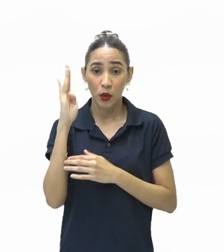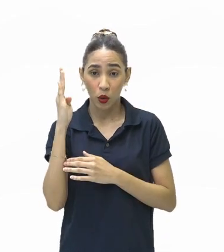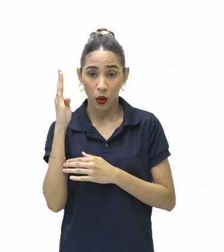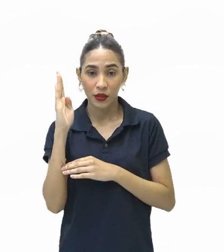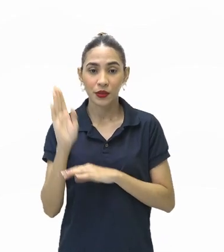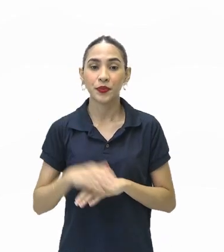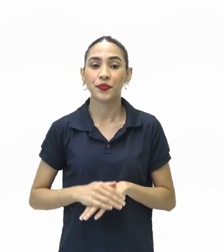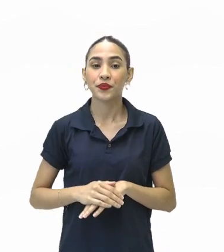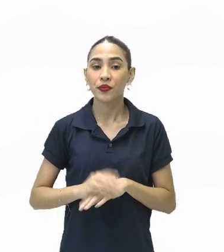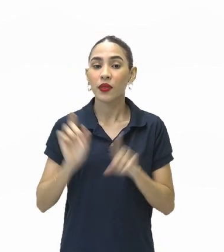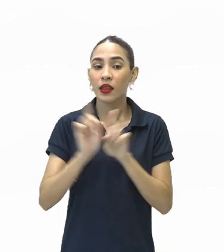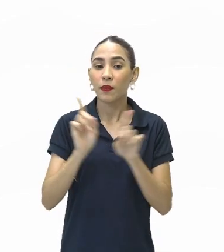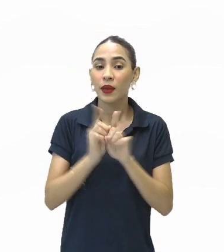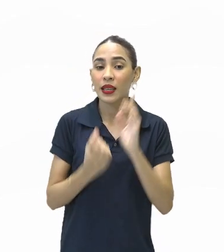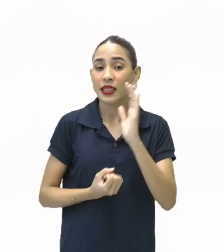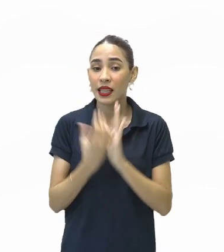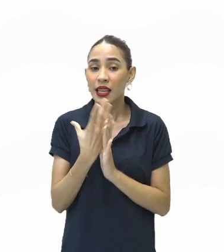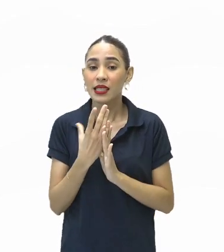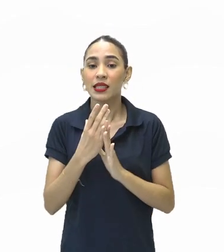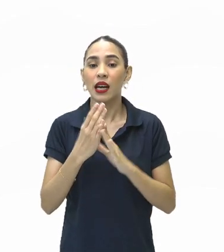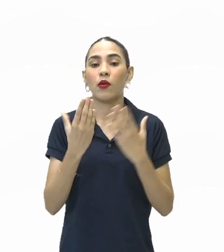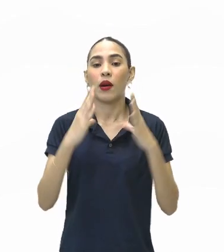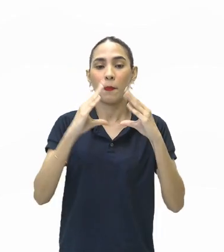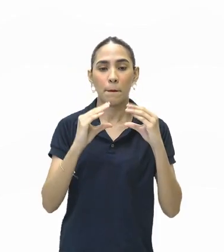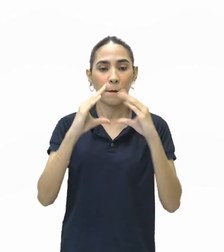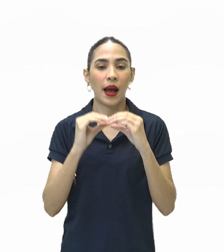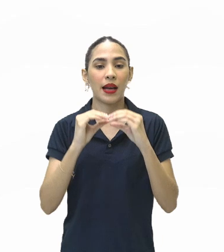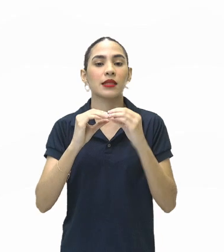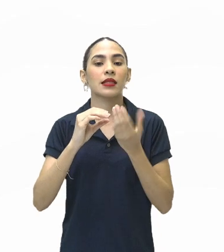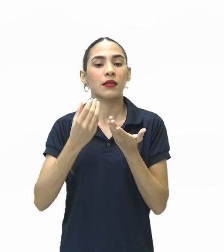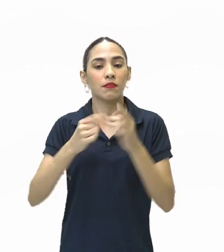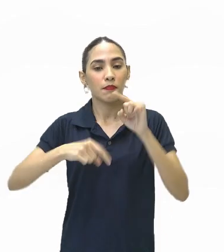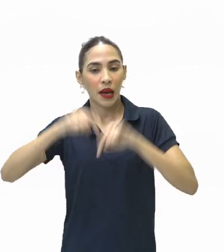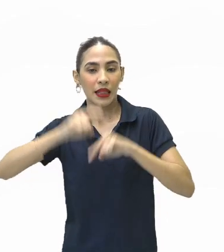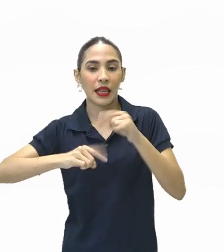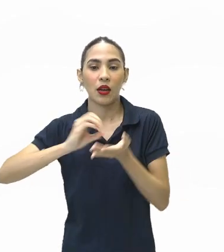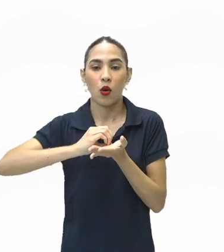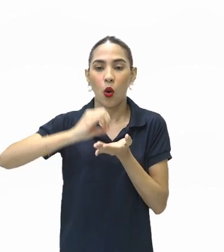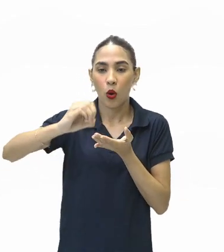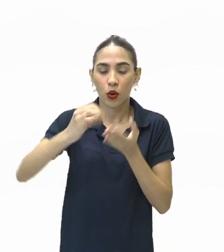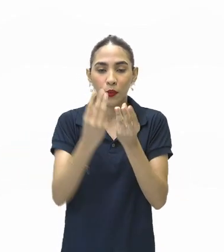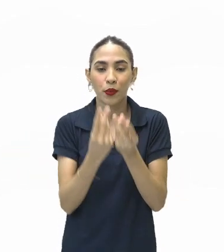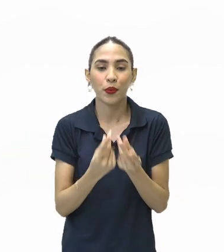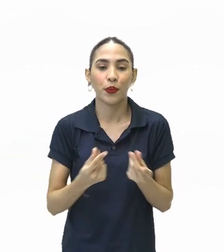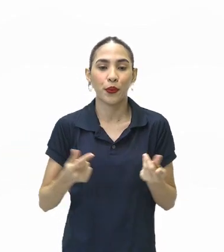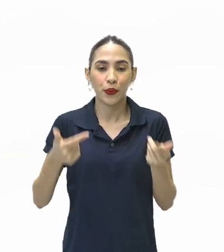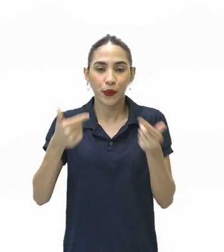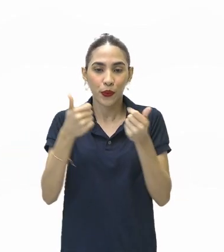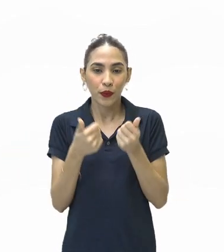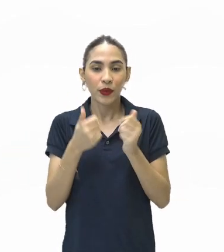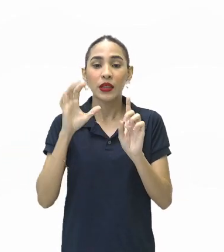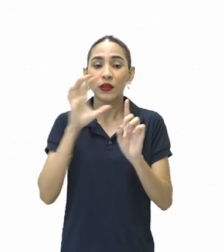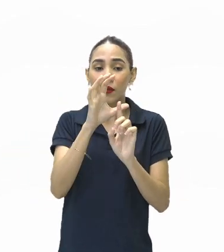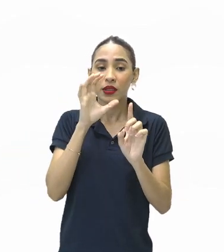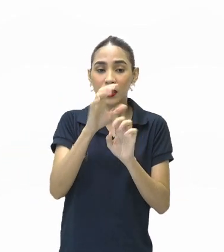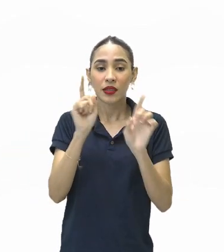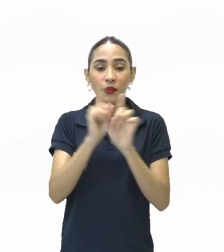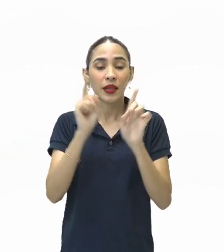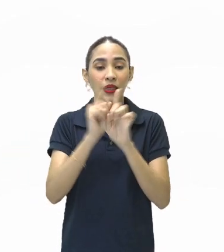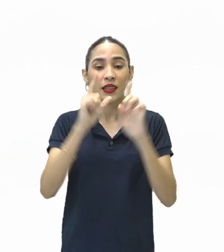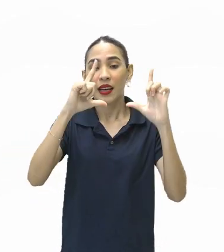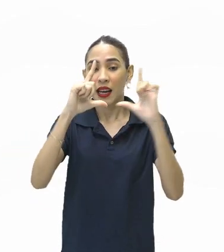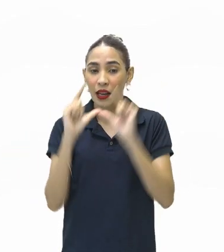né? Formação de massas de matéria orgânica que, ao serem decompostas, provocam a